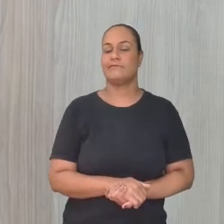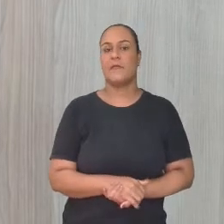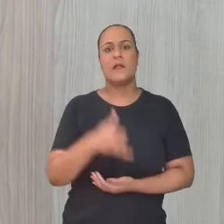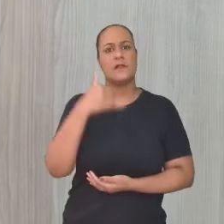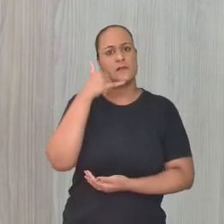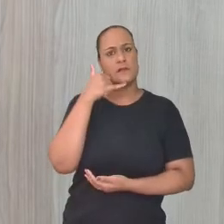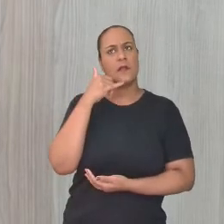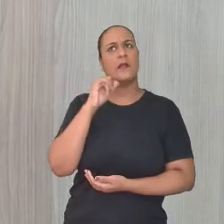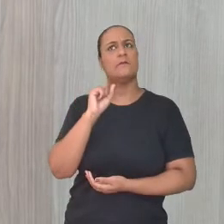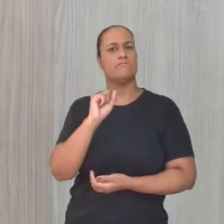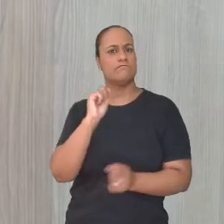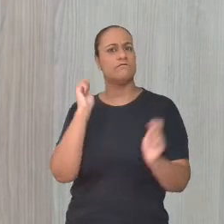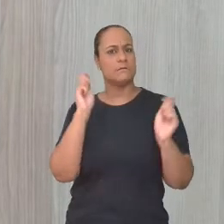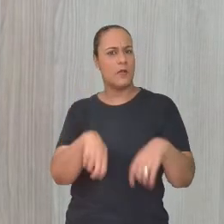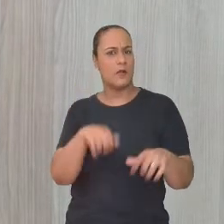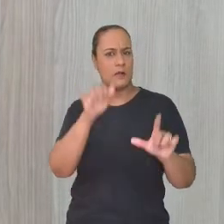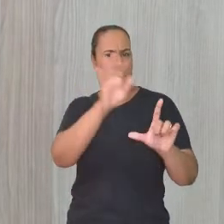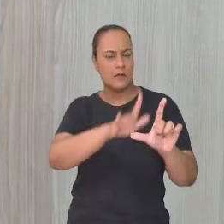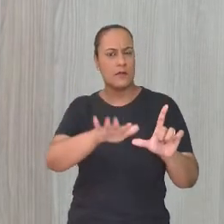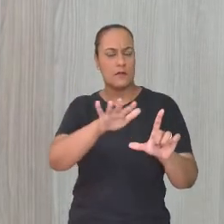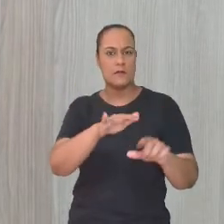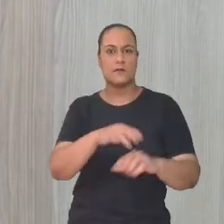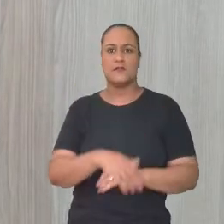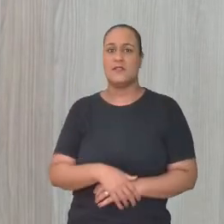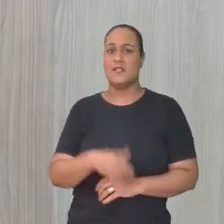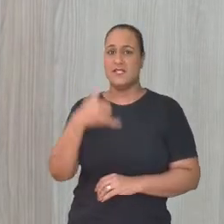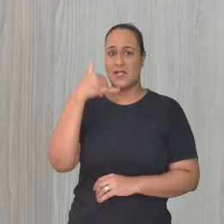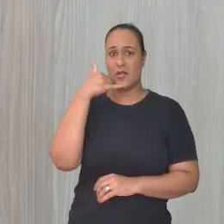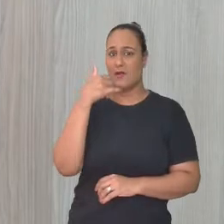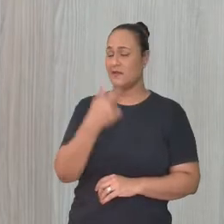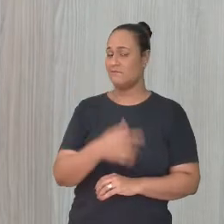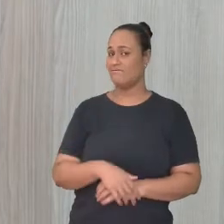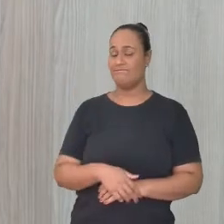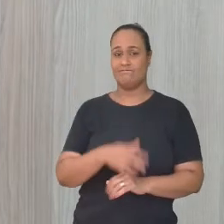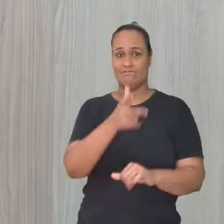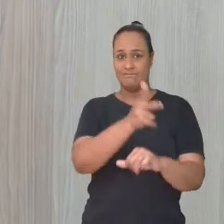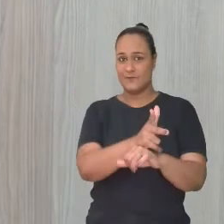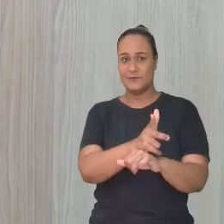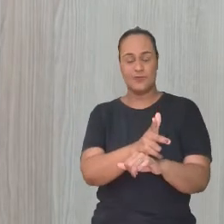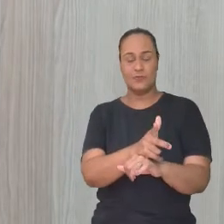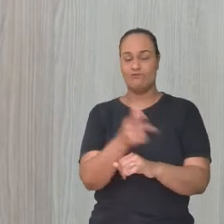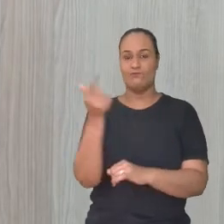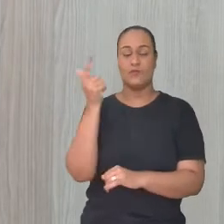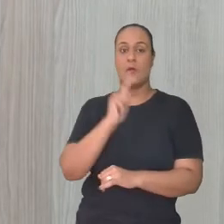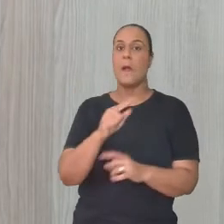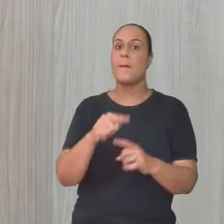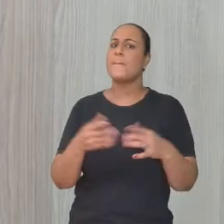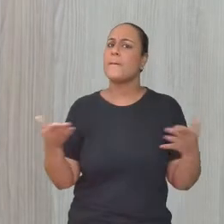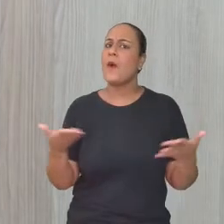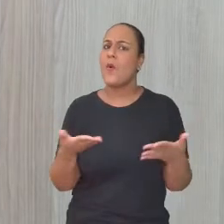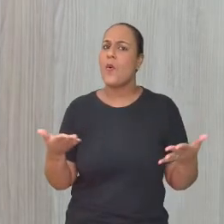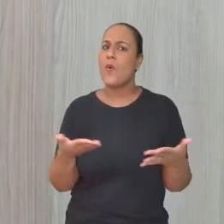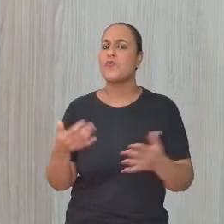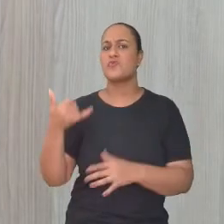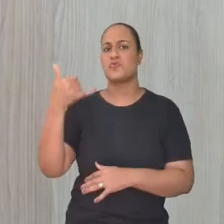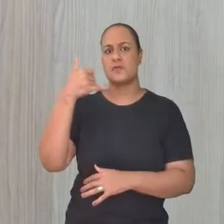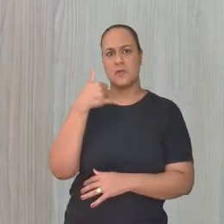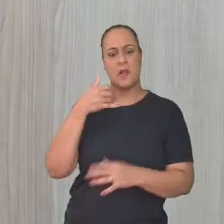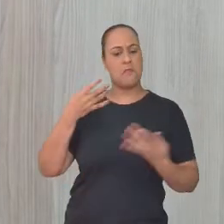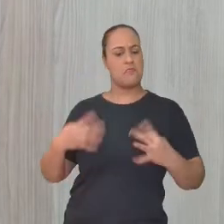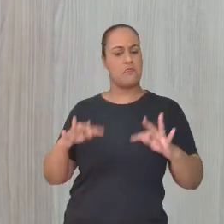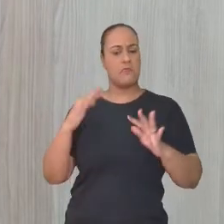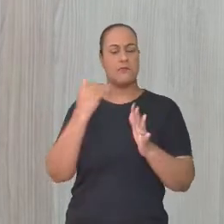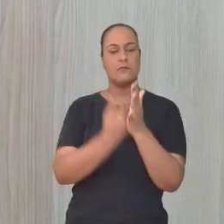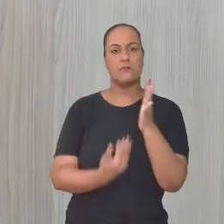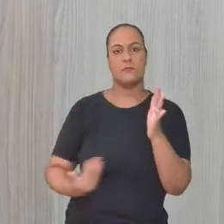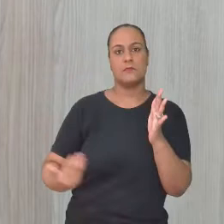tiver que fazer aquela leiturazinha, né? Porque tem celular que nem faz, professor, leitura direta, né? Pela câmera, né? Mas hoje em dia o pessoal é muito tecnológico. Só posicionar a câmera aí,